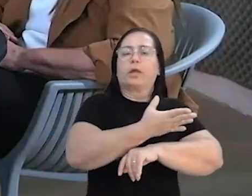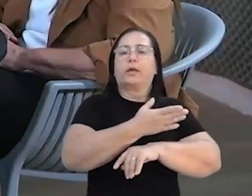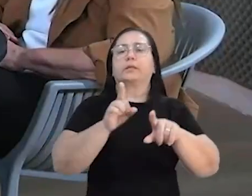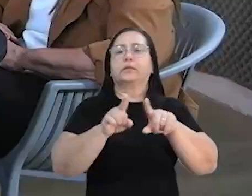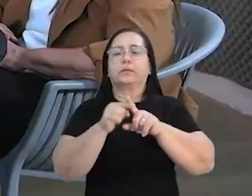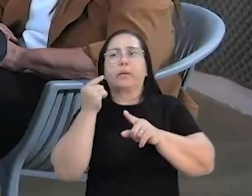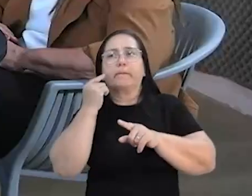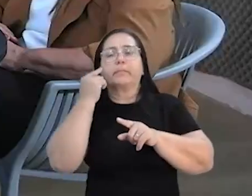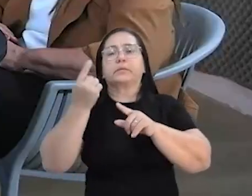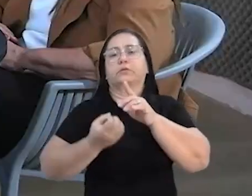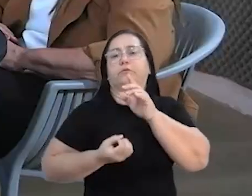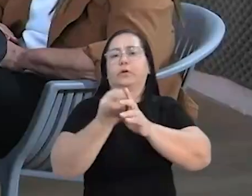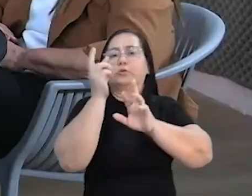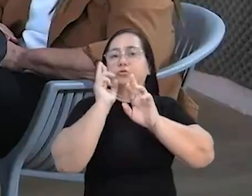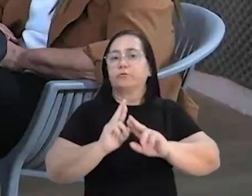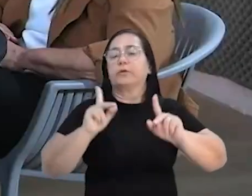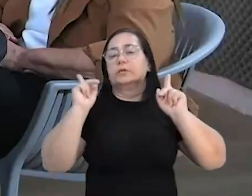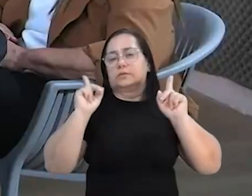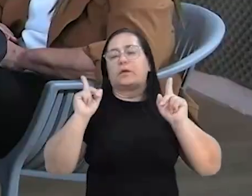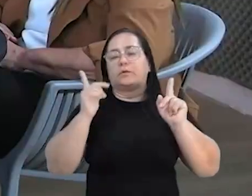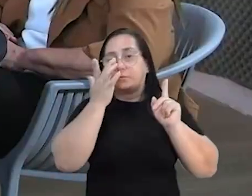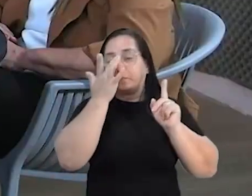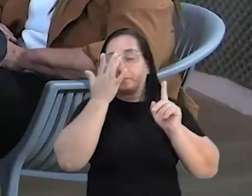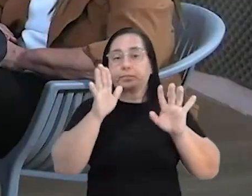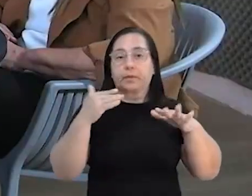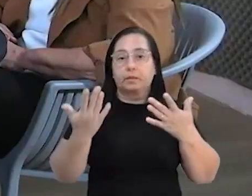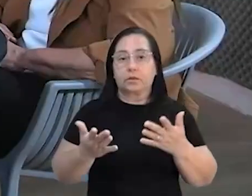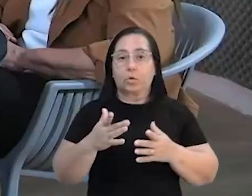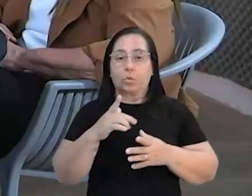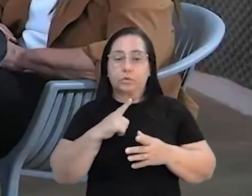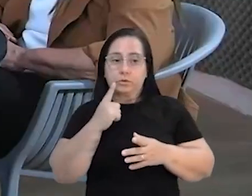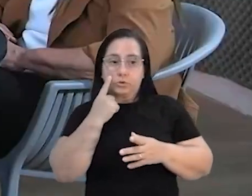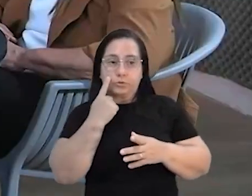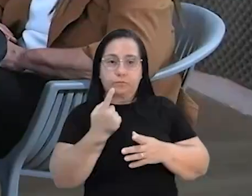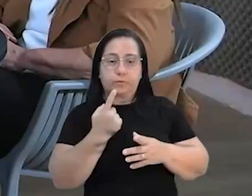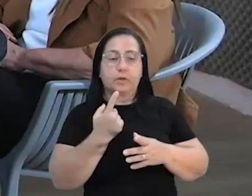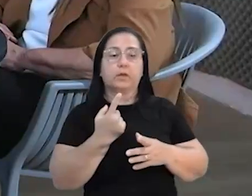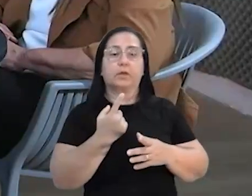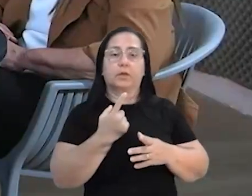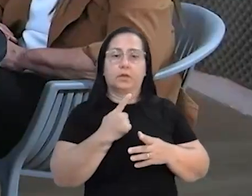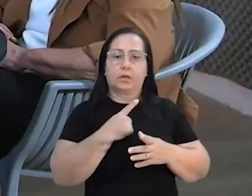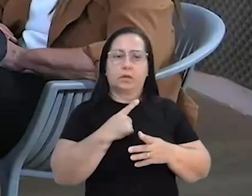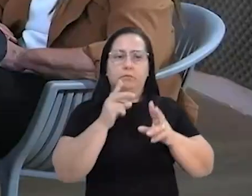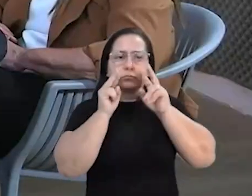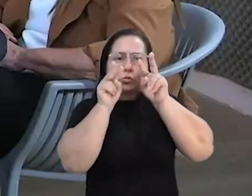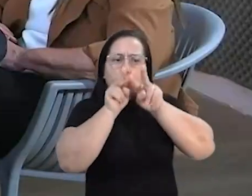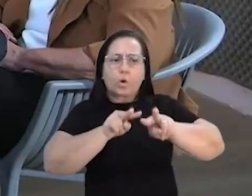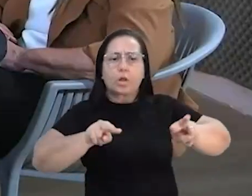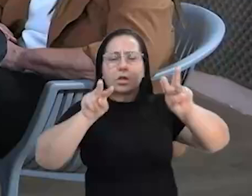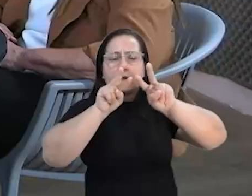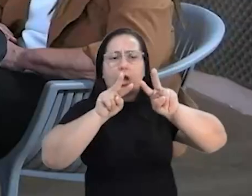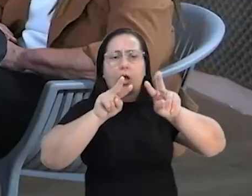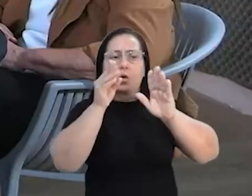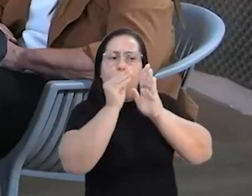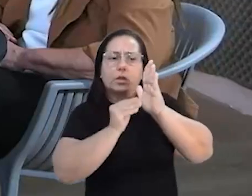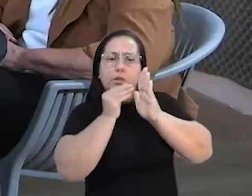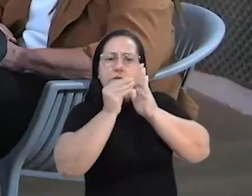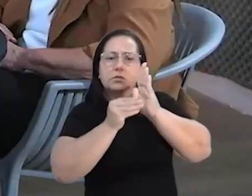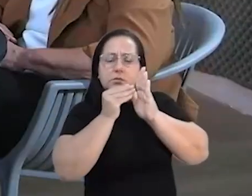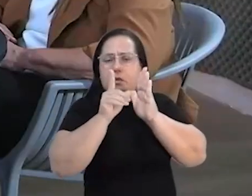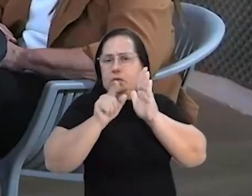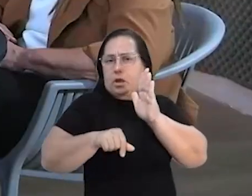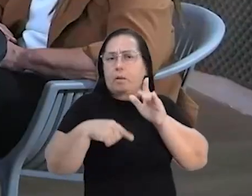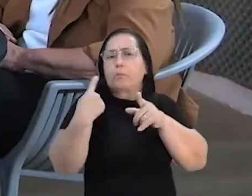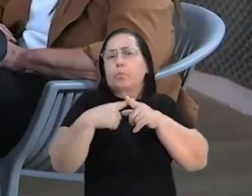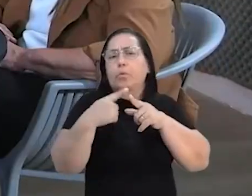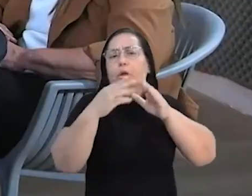com um pensamento criativo diferenciado. E aí, quando a gente vem para esse olhar, né, do que o design é, por